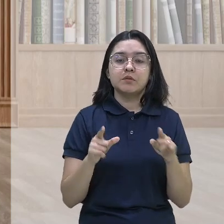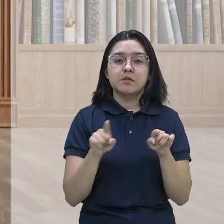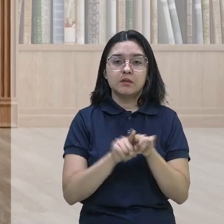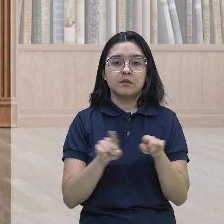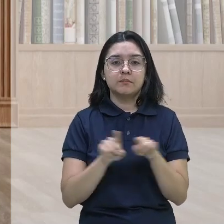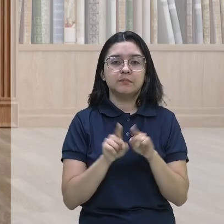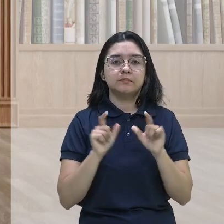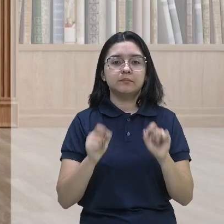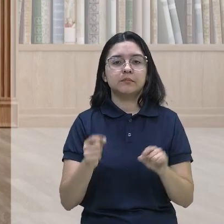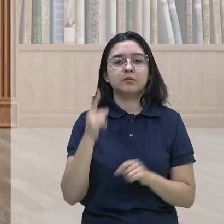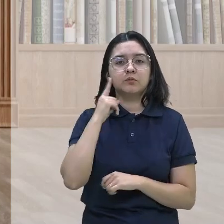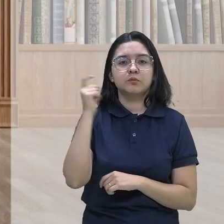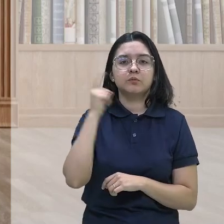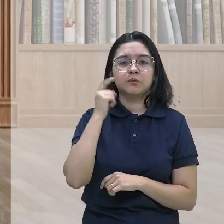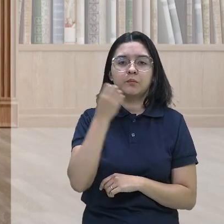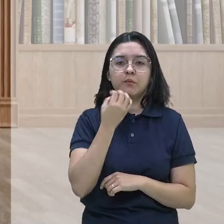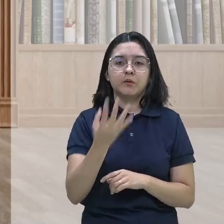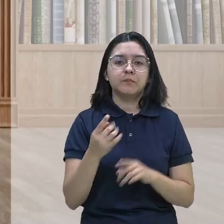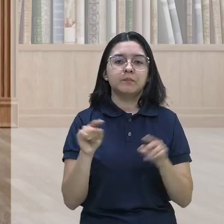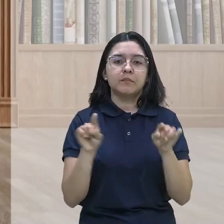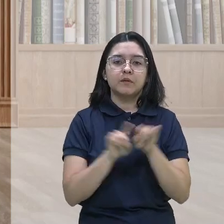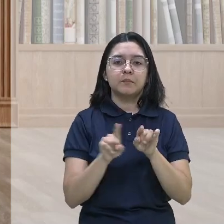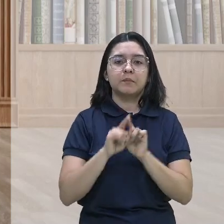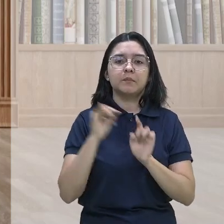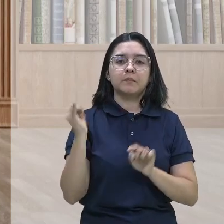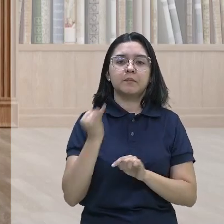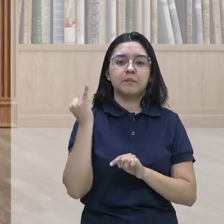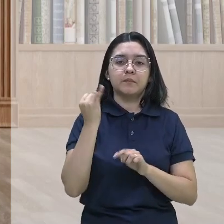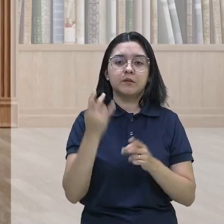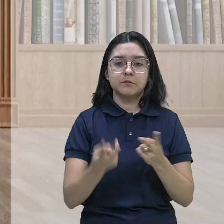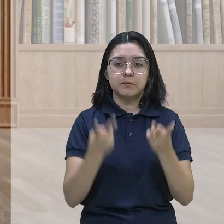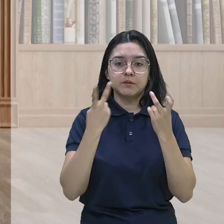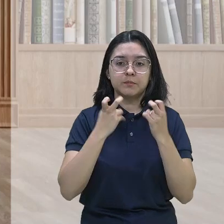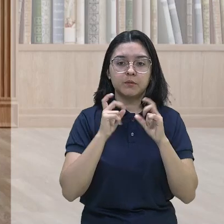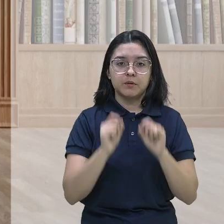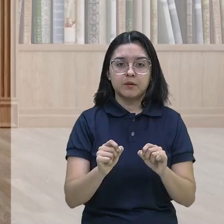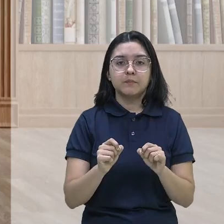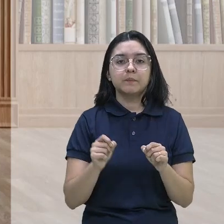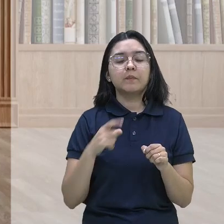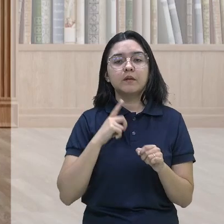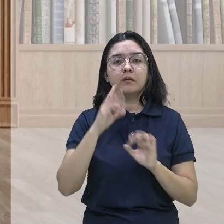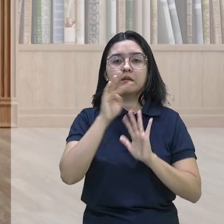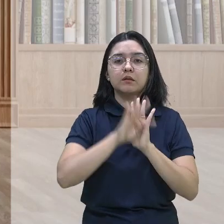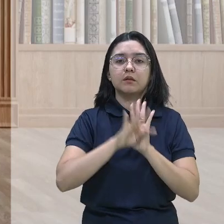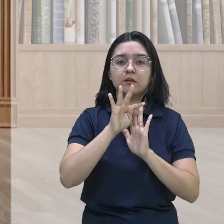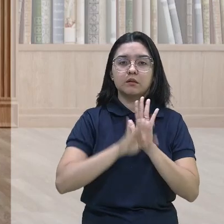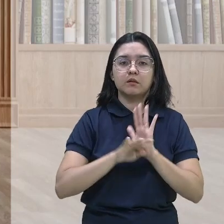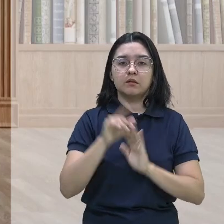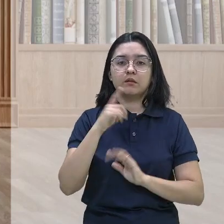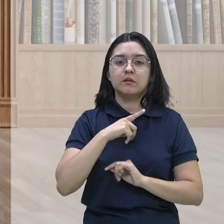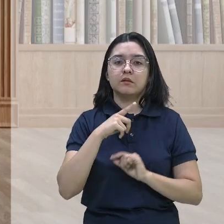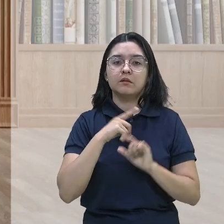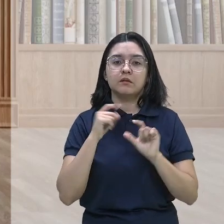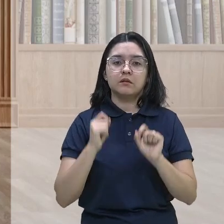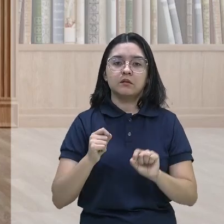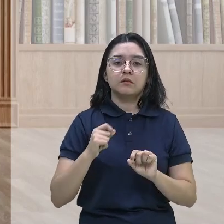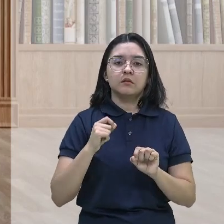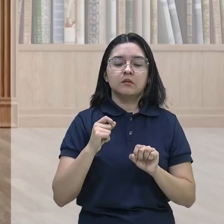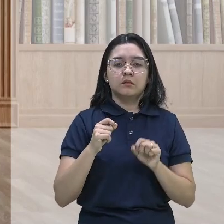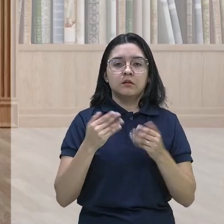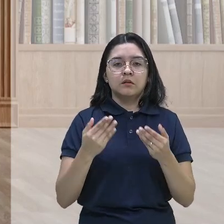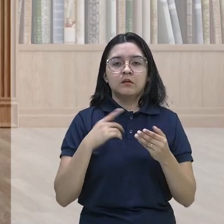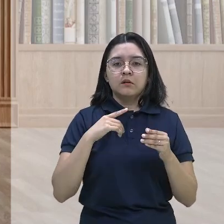para gerar sonoridades diferentes. Também é importante perceber que nesses textos nós vamos ter uma subjetividade muito grande